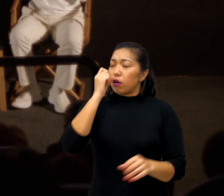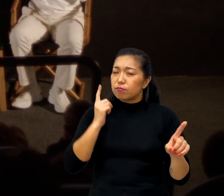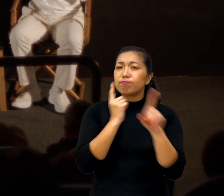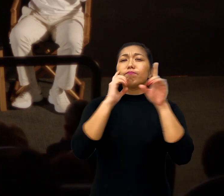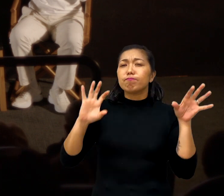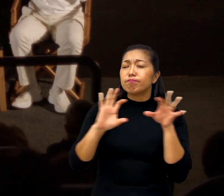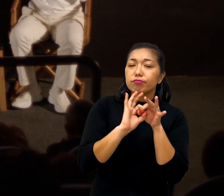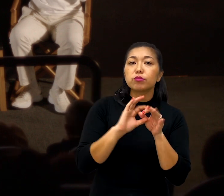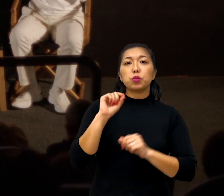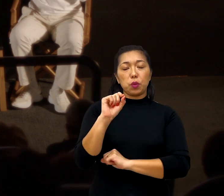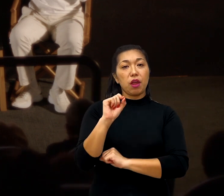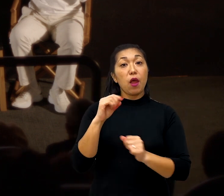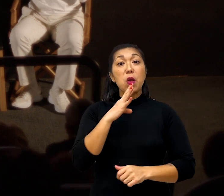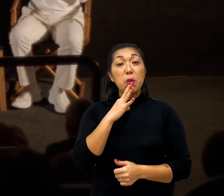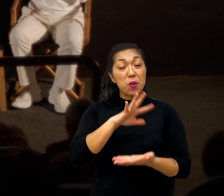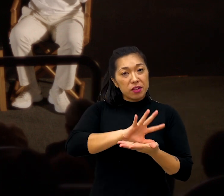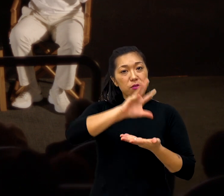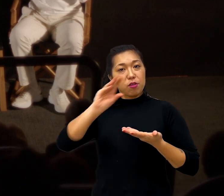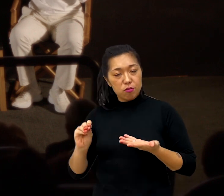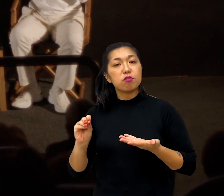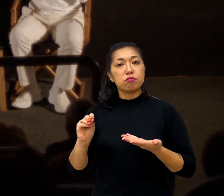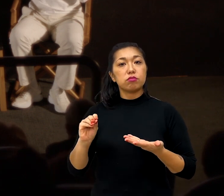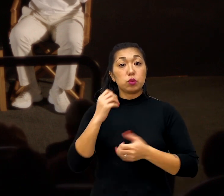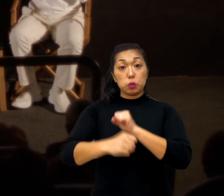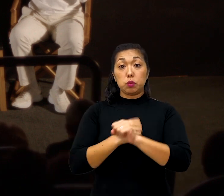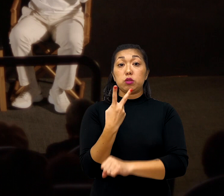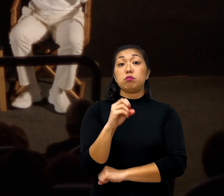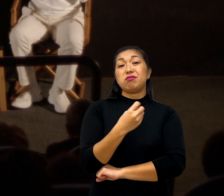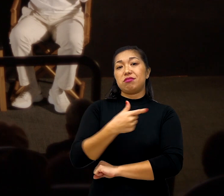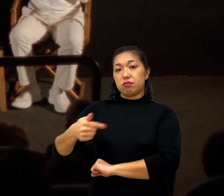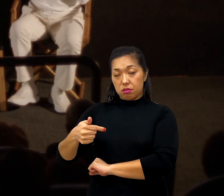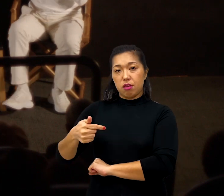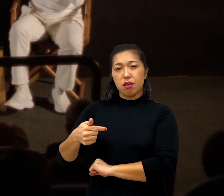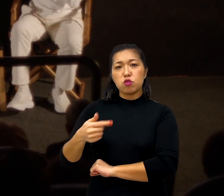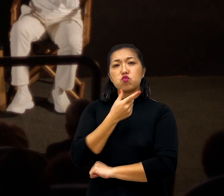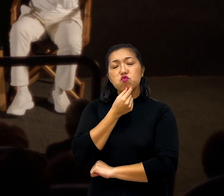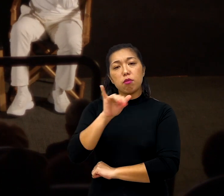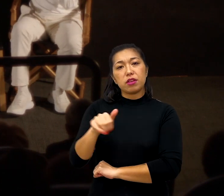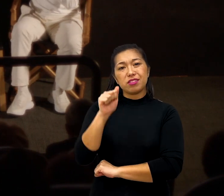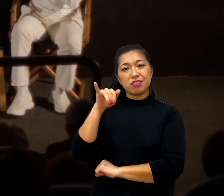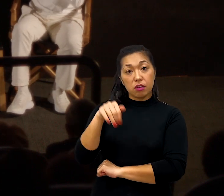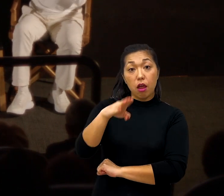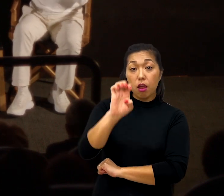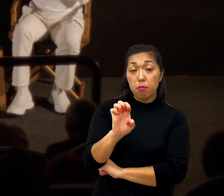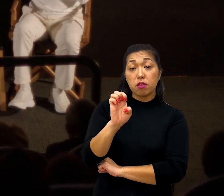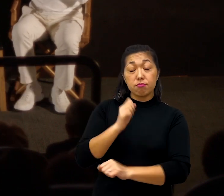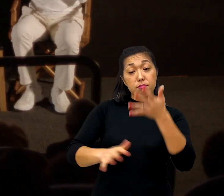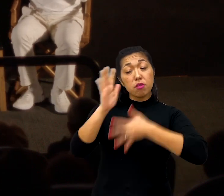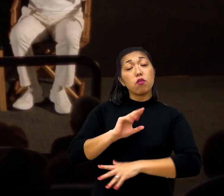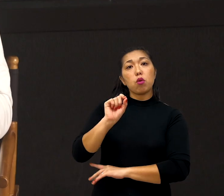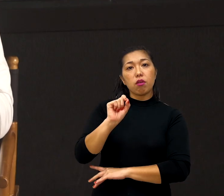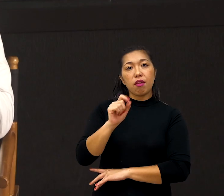quilombos, e quando o seu Jaime Cupertino, em 2007, ele ouvindo falar sobre racismo, ele olhou e disse assim,